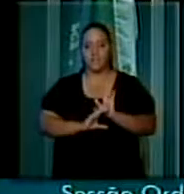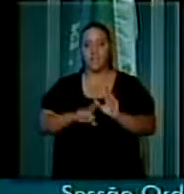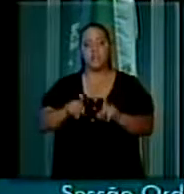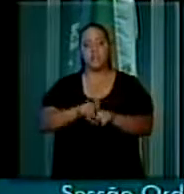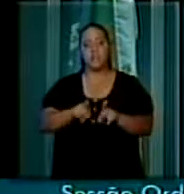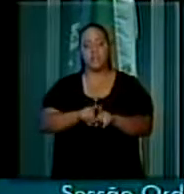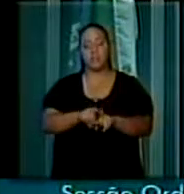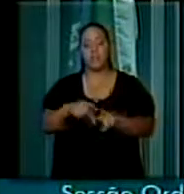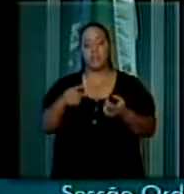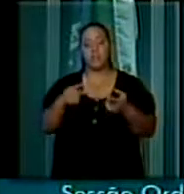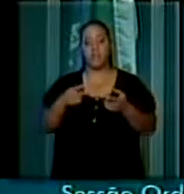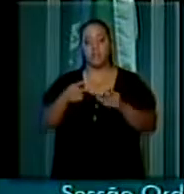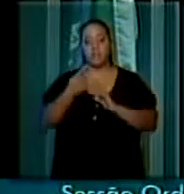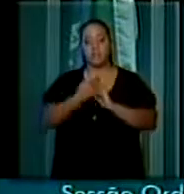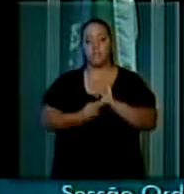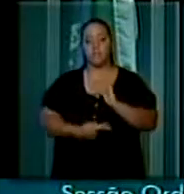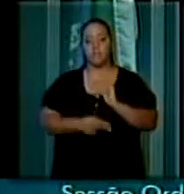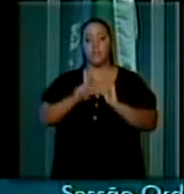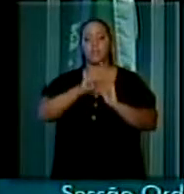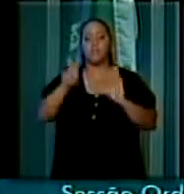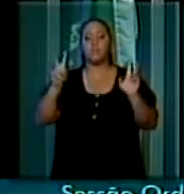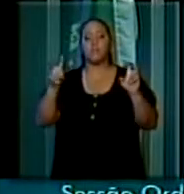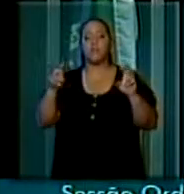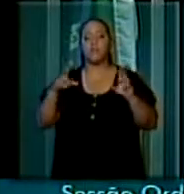chamado projeto de ficha limpa.